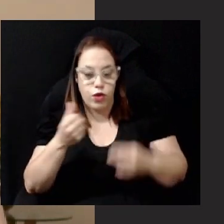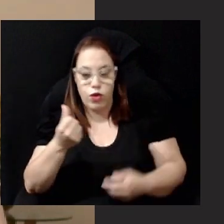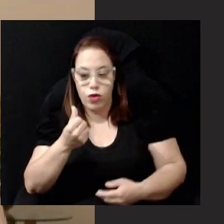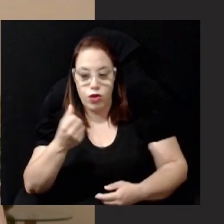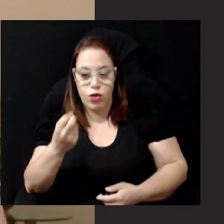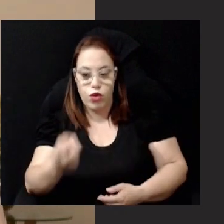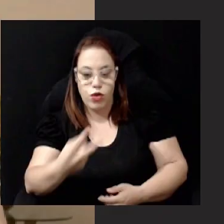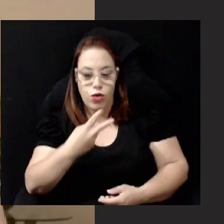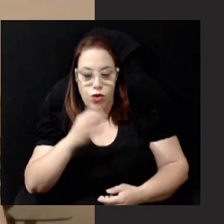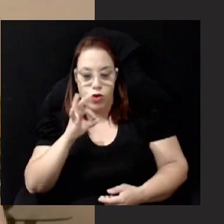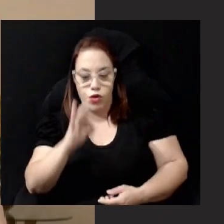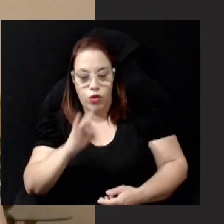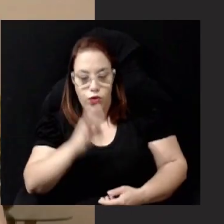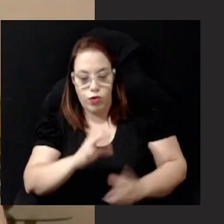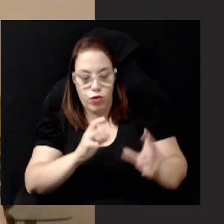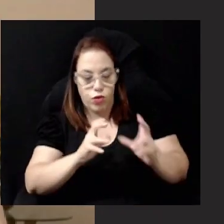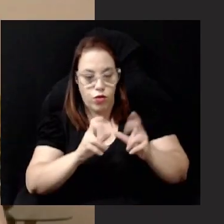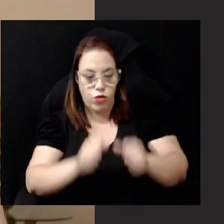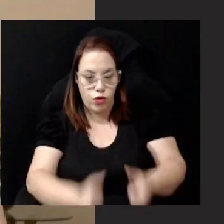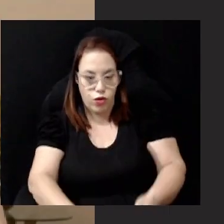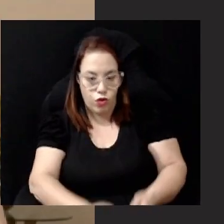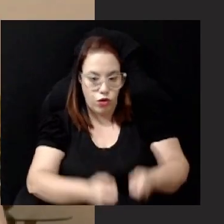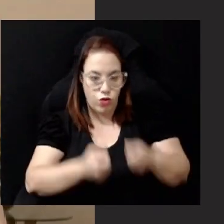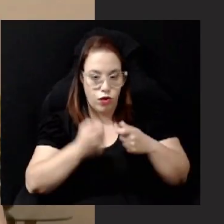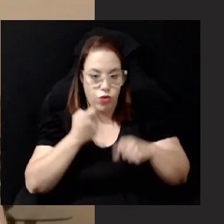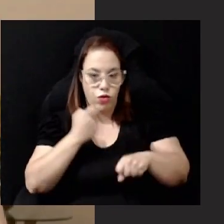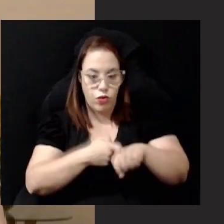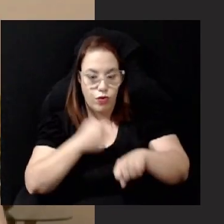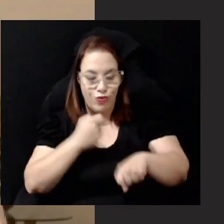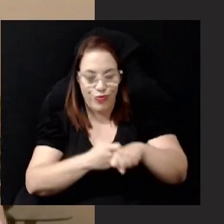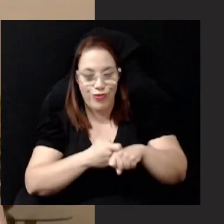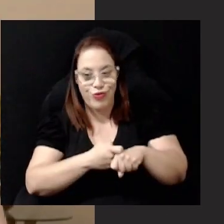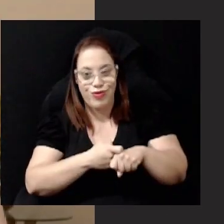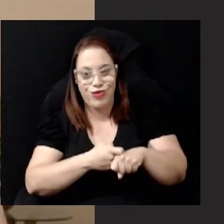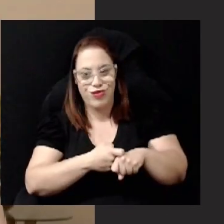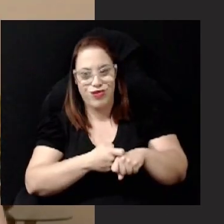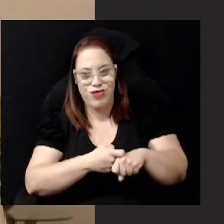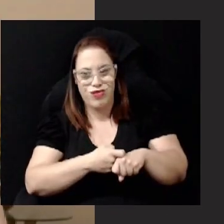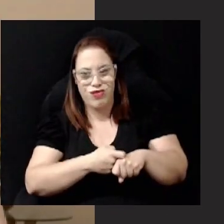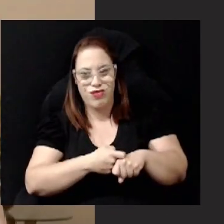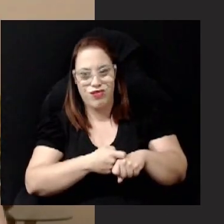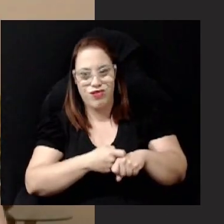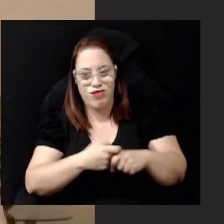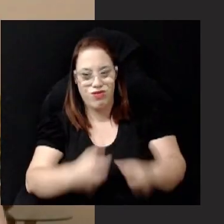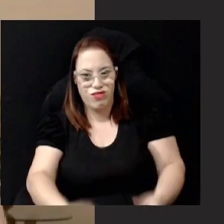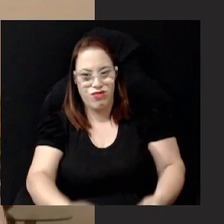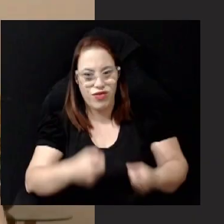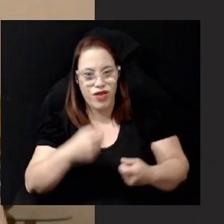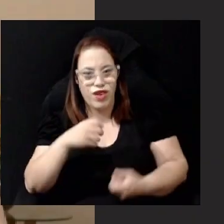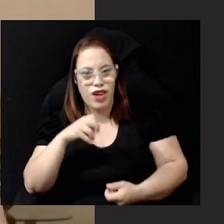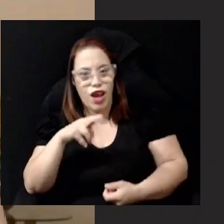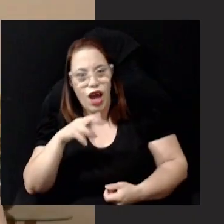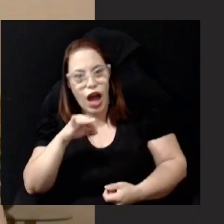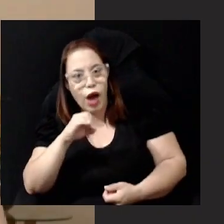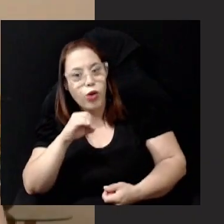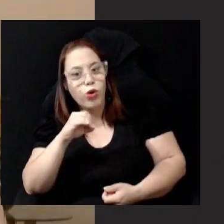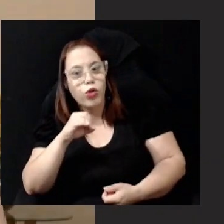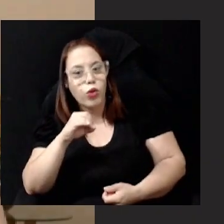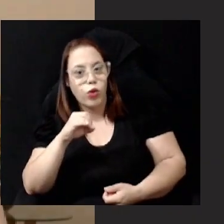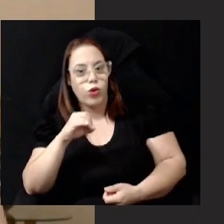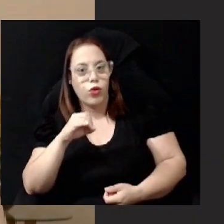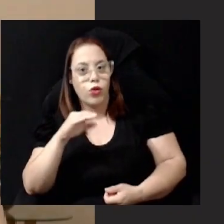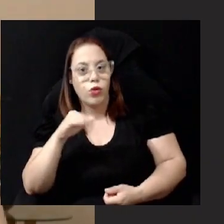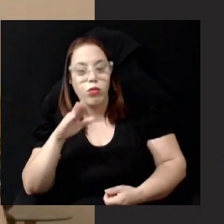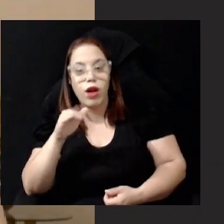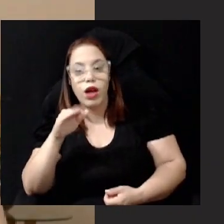a 2% de todos os tumores sólidos. Então é um tumor mais raro, é um tumor que